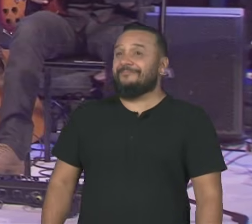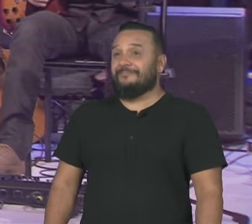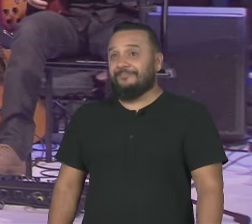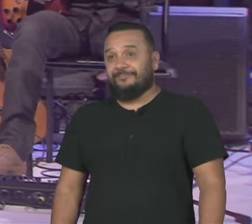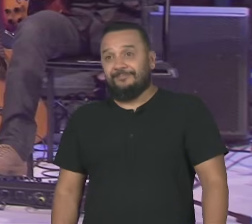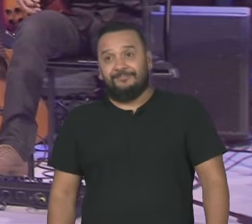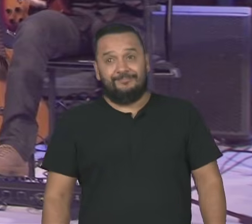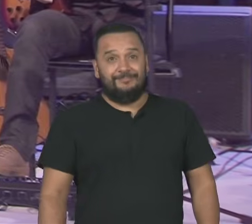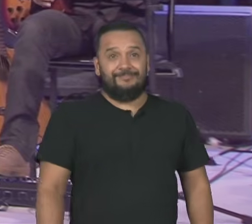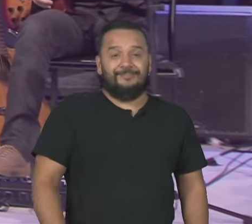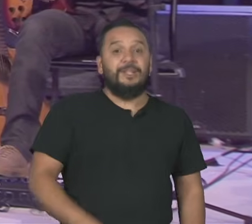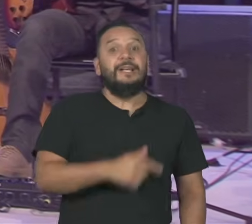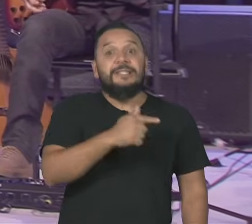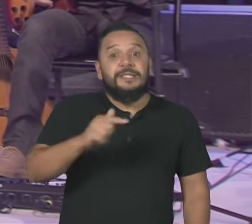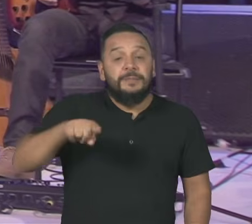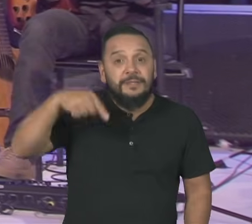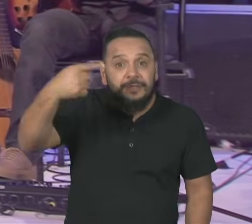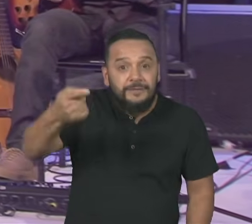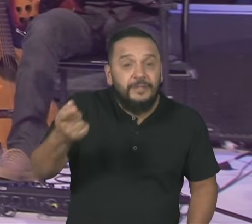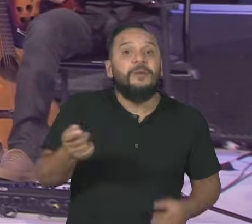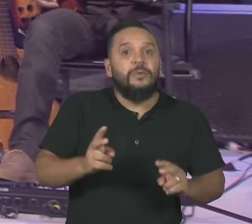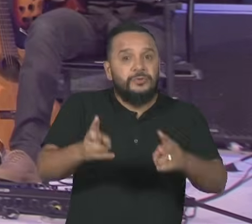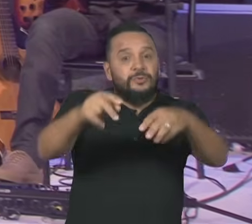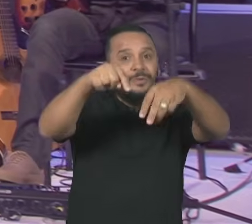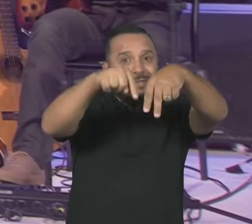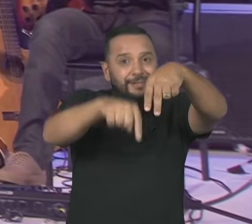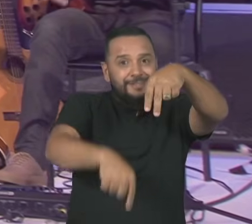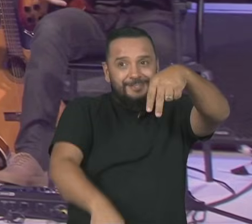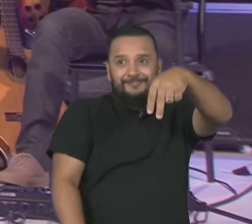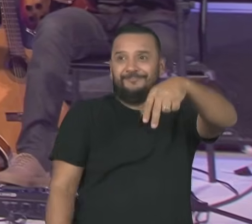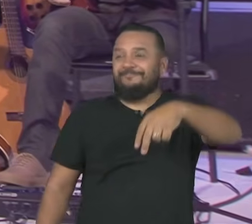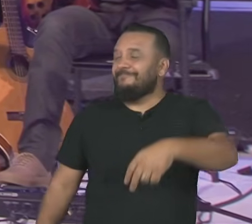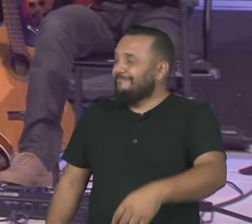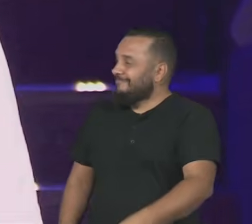E semana que vem tem mais Arena dos Saberes.